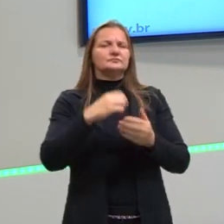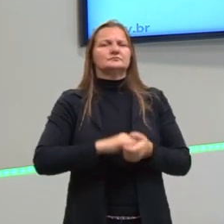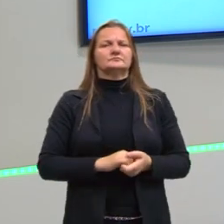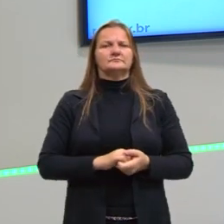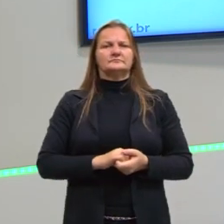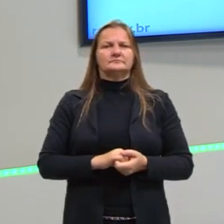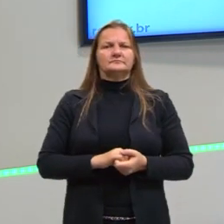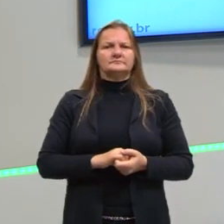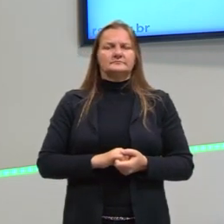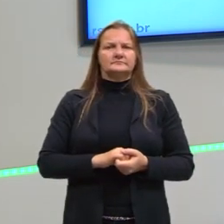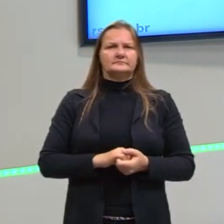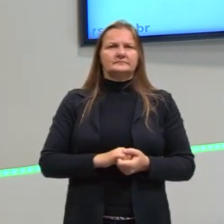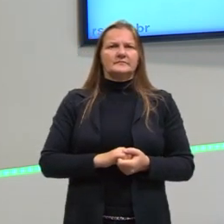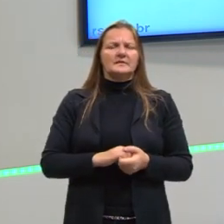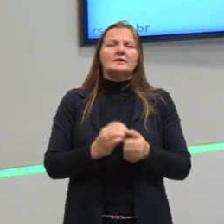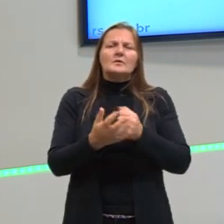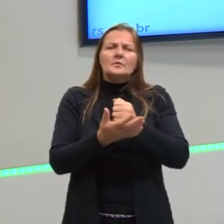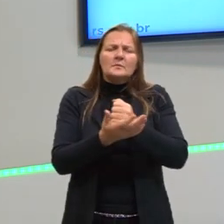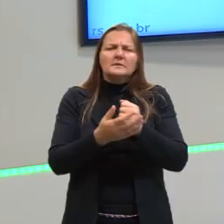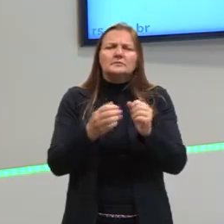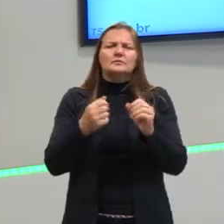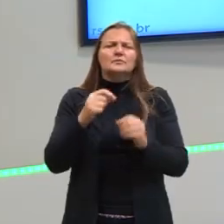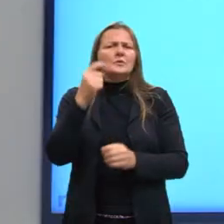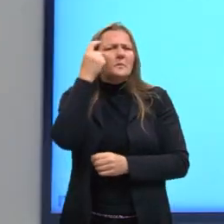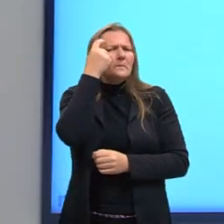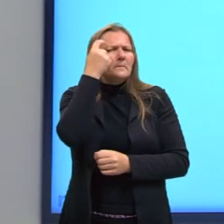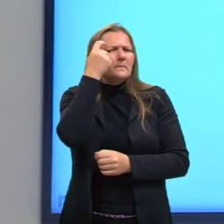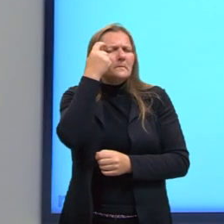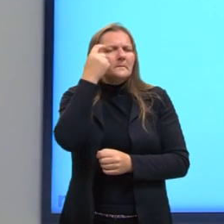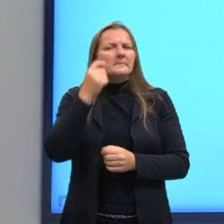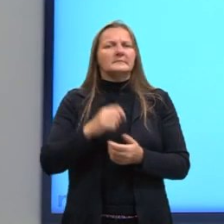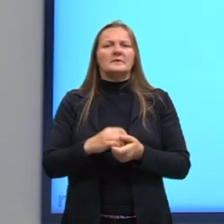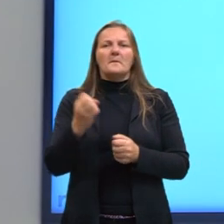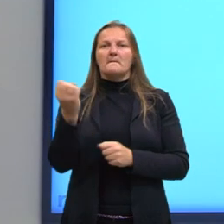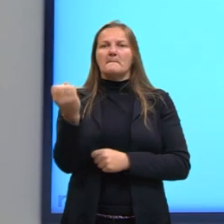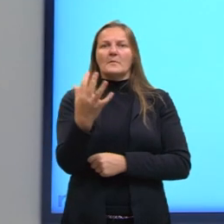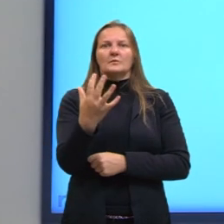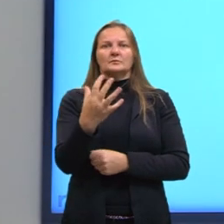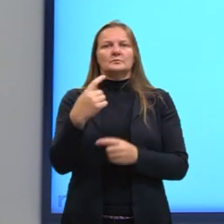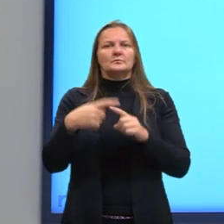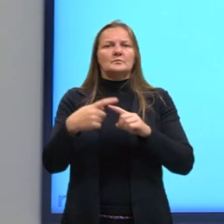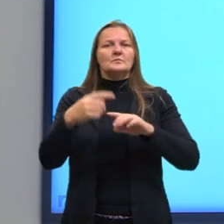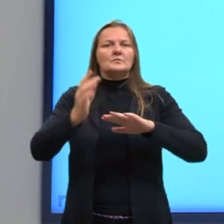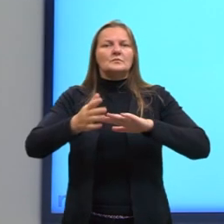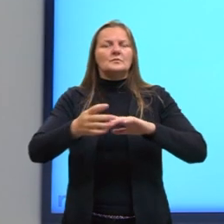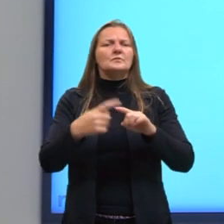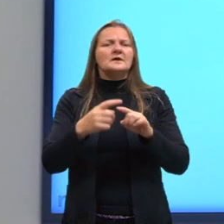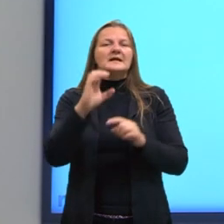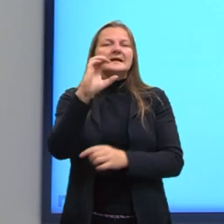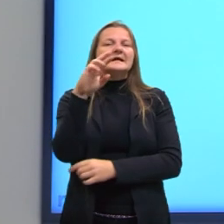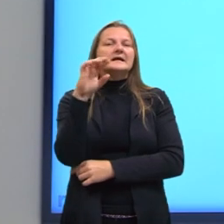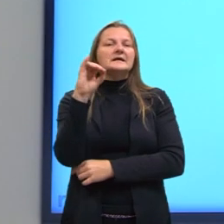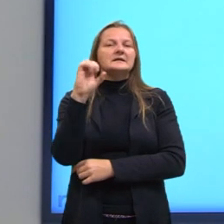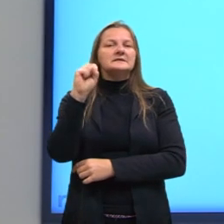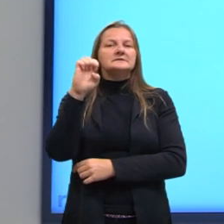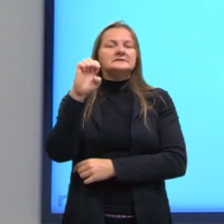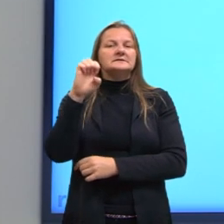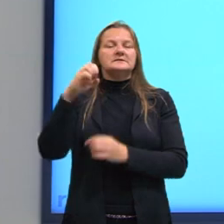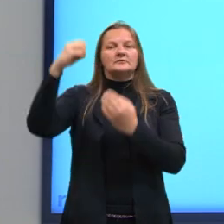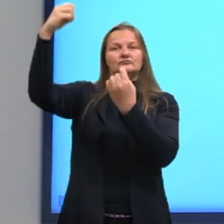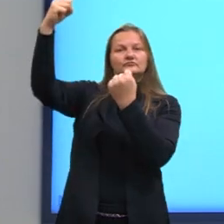ela ela se baseia em cima da crise do pensamento moderno o quê Porque crise do pensamento moderno porque através do